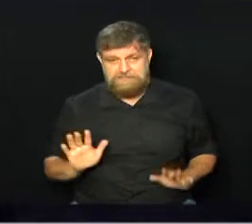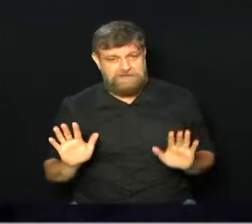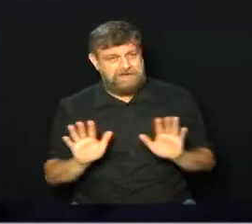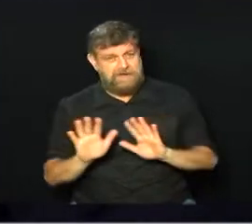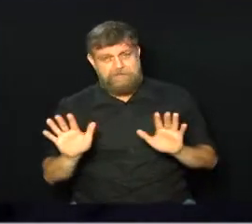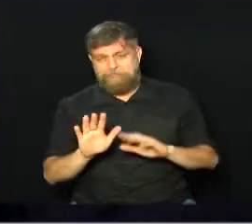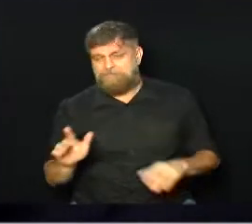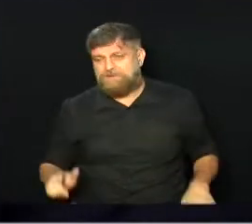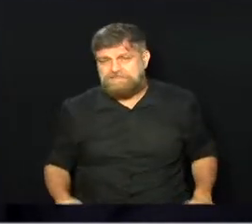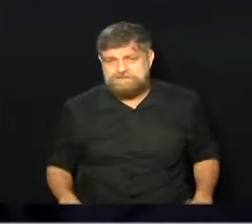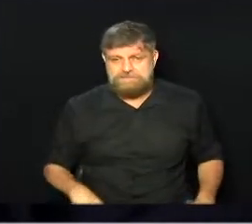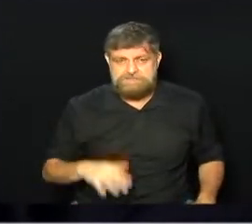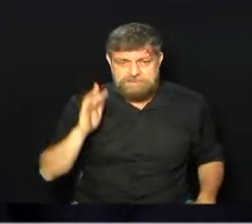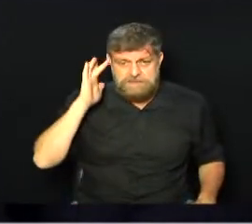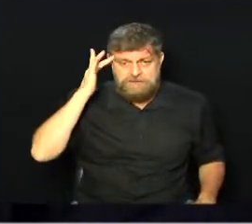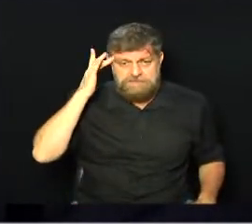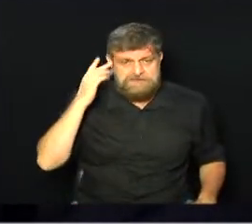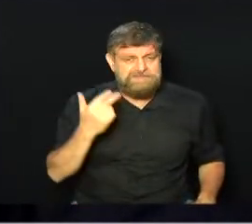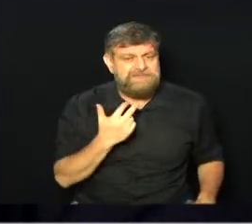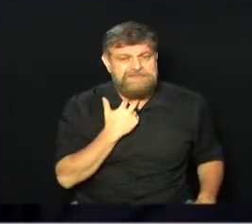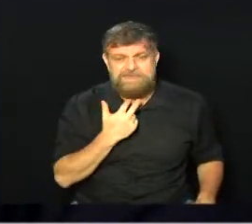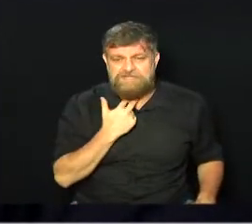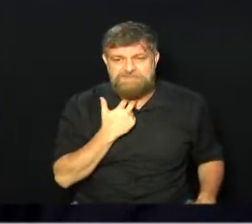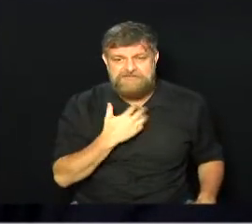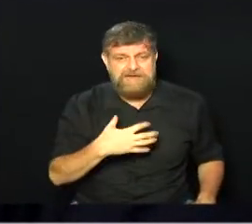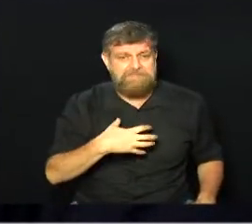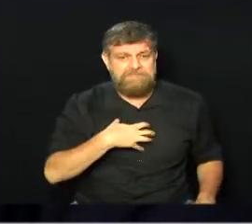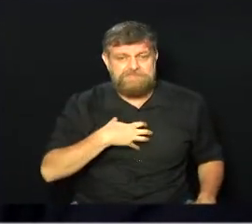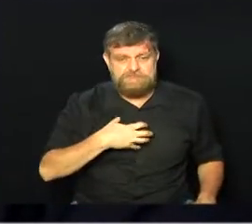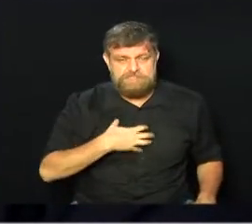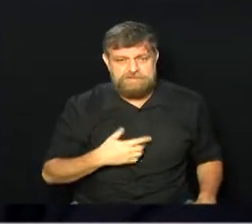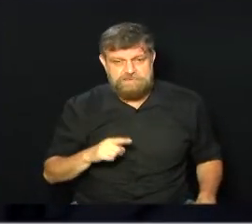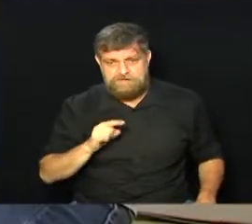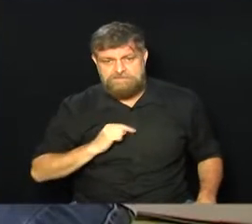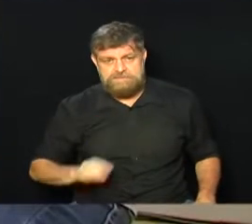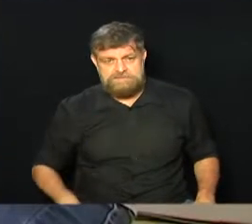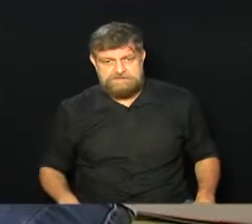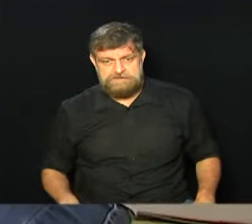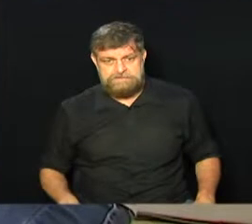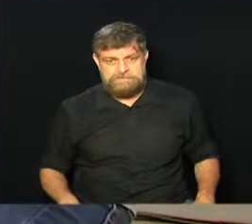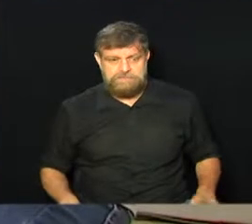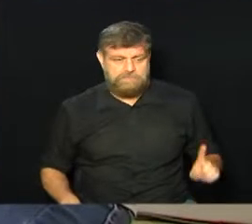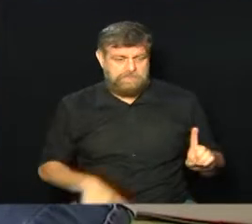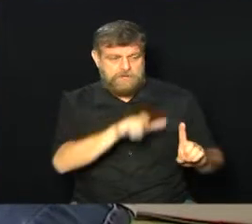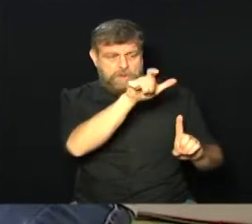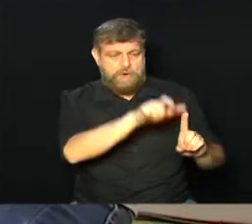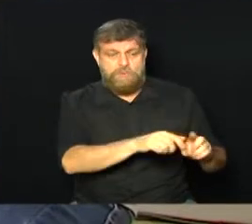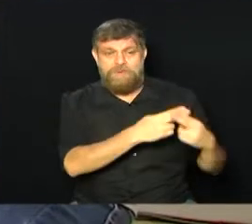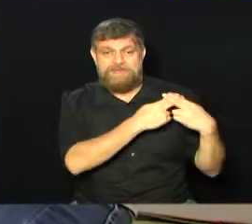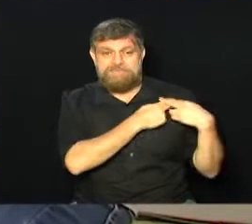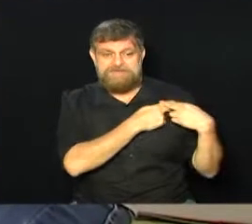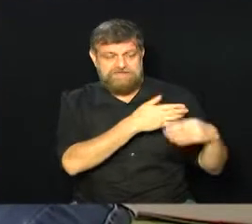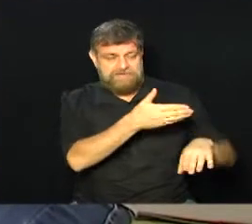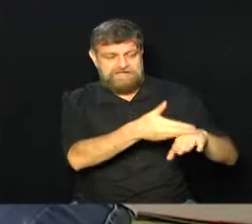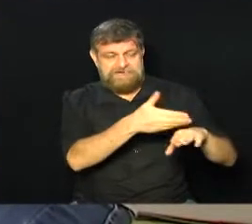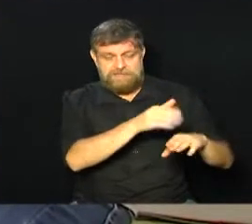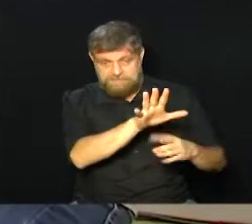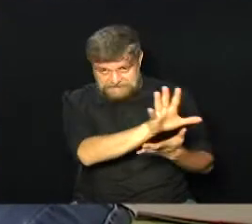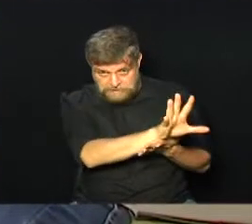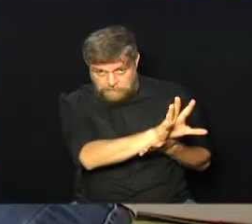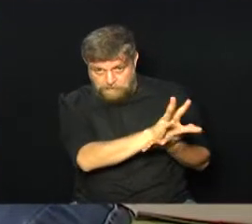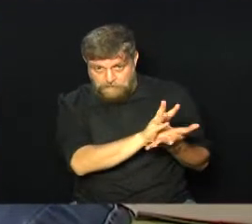que tenha mais espaço para esse tipo de treinador. Você se espelha em algum treinador ou algum estilo que você goste?